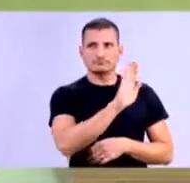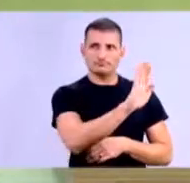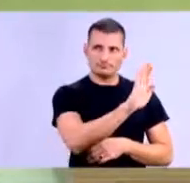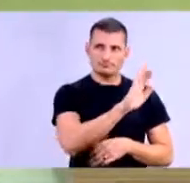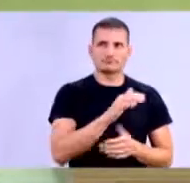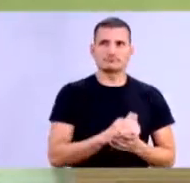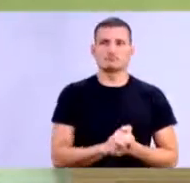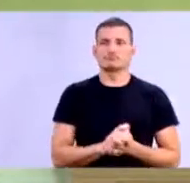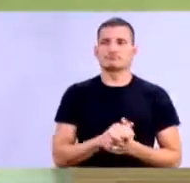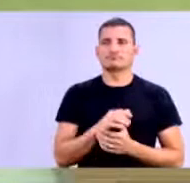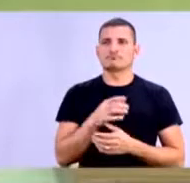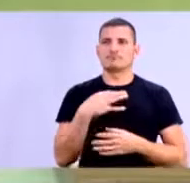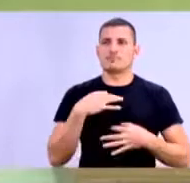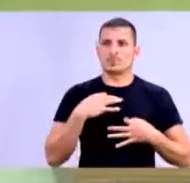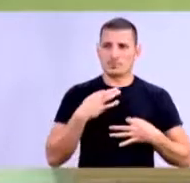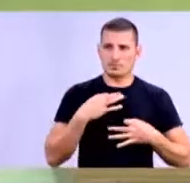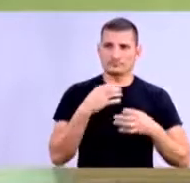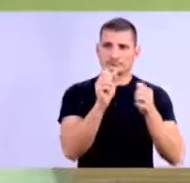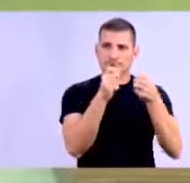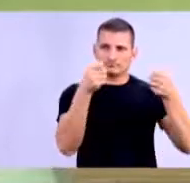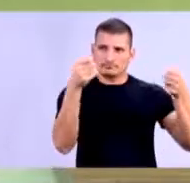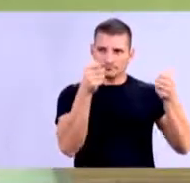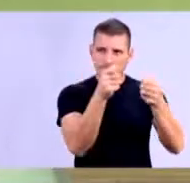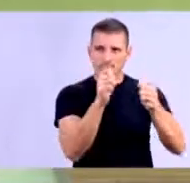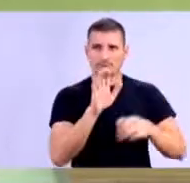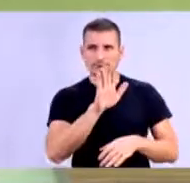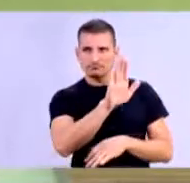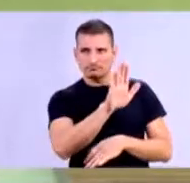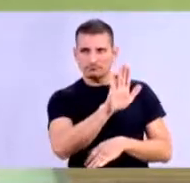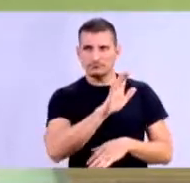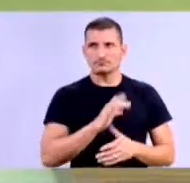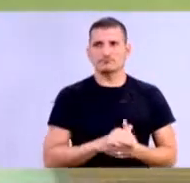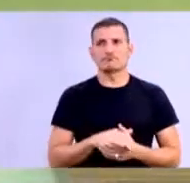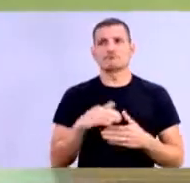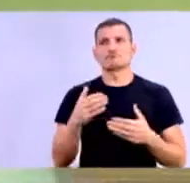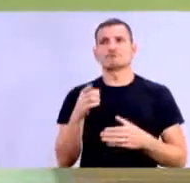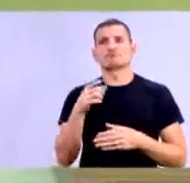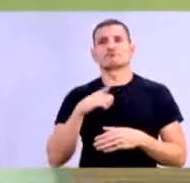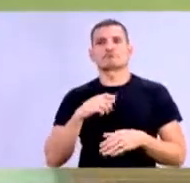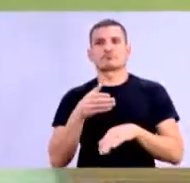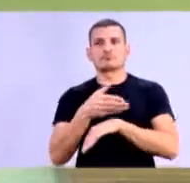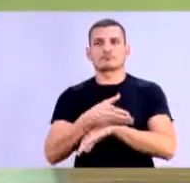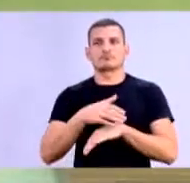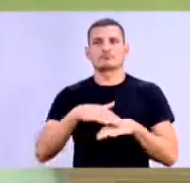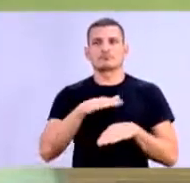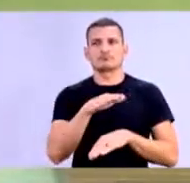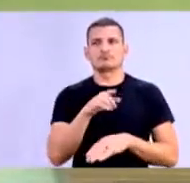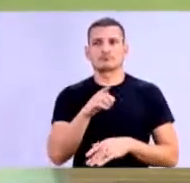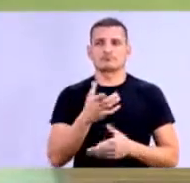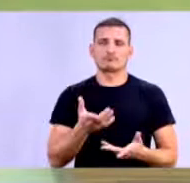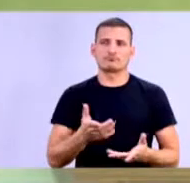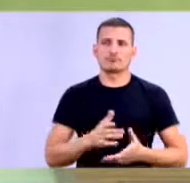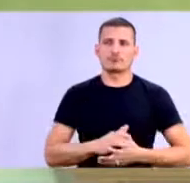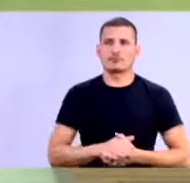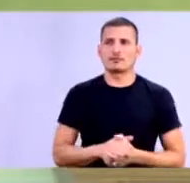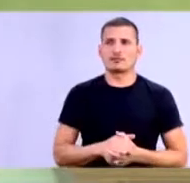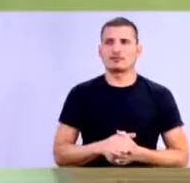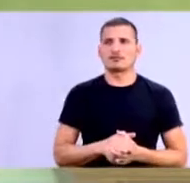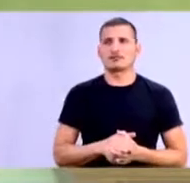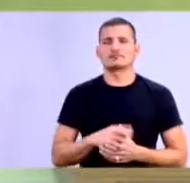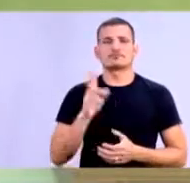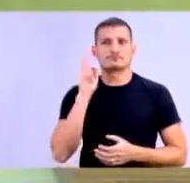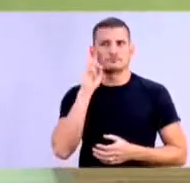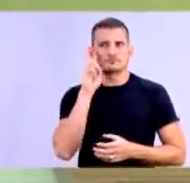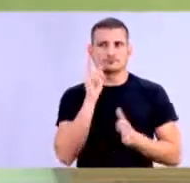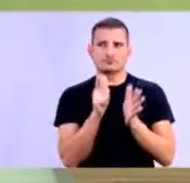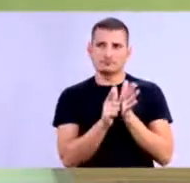no guarda-roupa, aquele local que você tem mais acesso, mais familiaridade, está sempre lá de olho nele. Colocar um lembrete